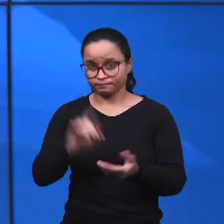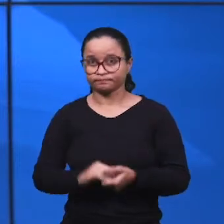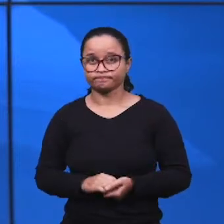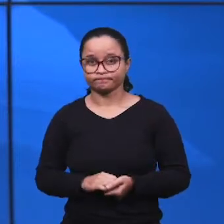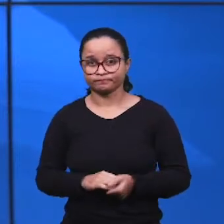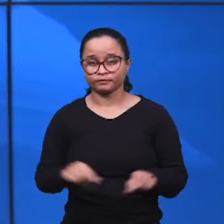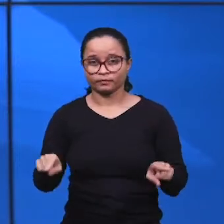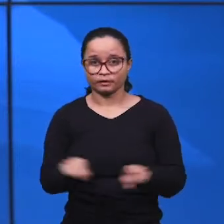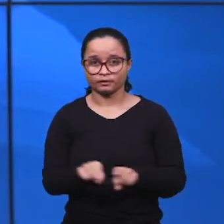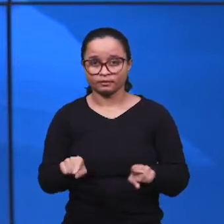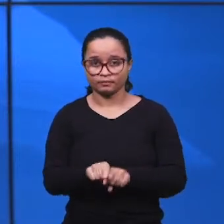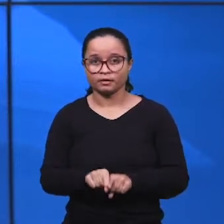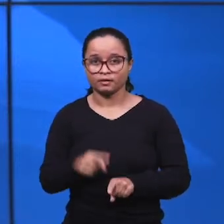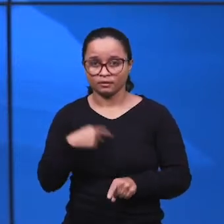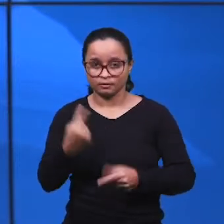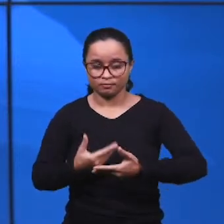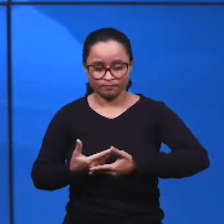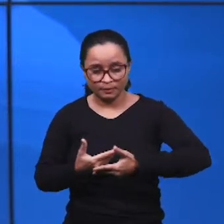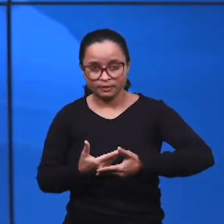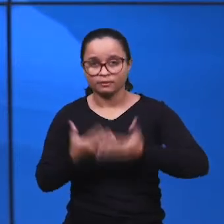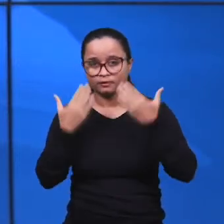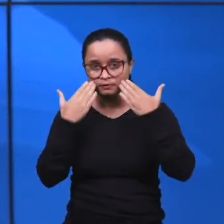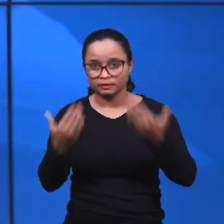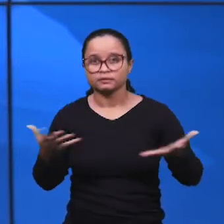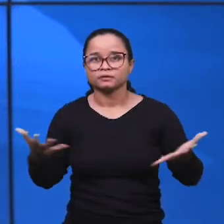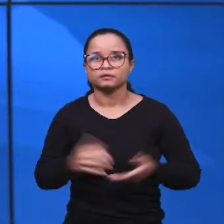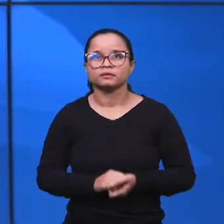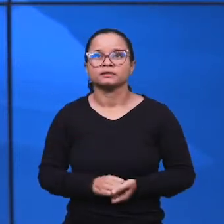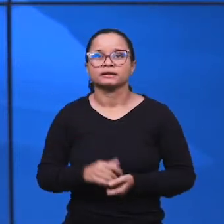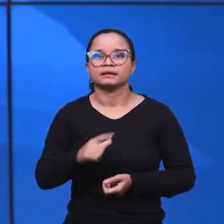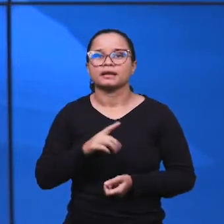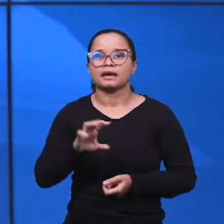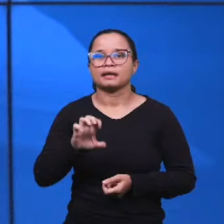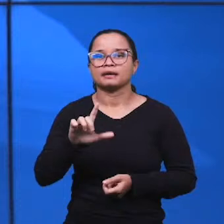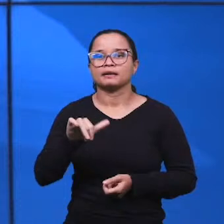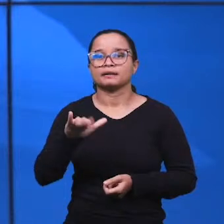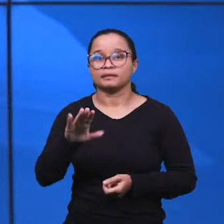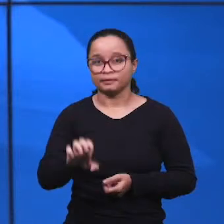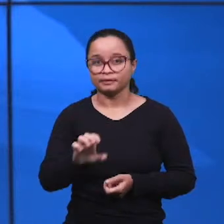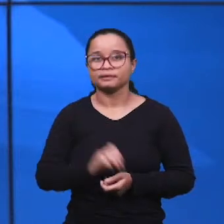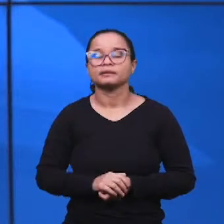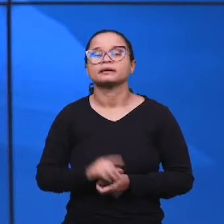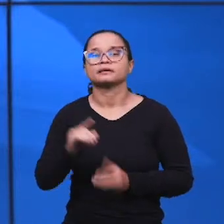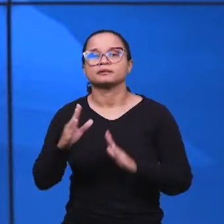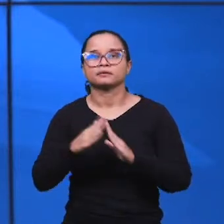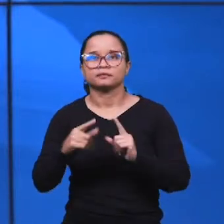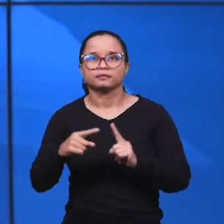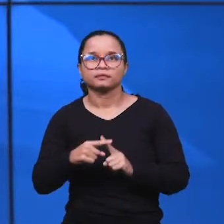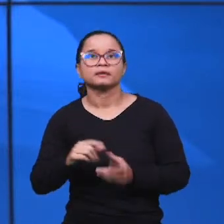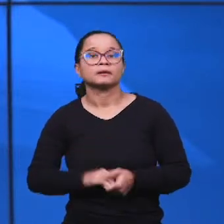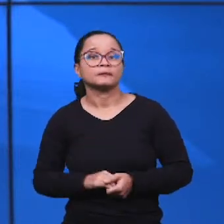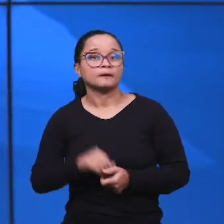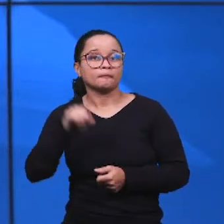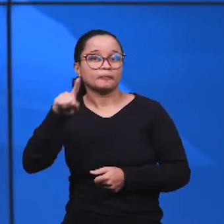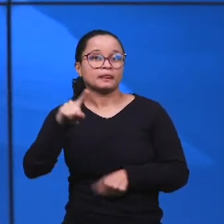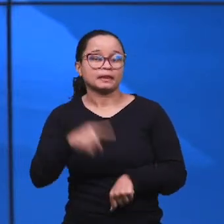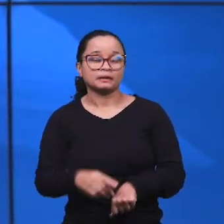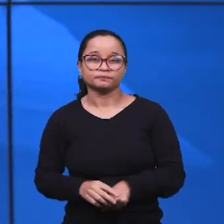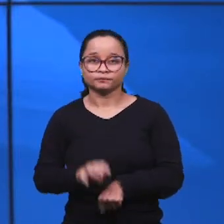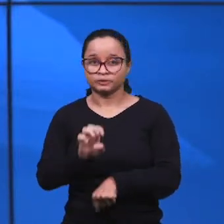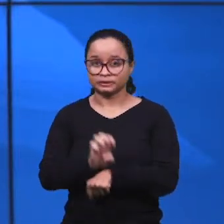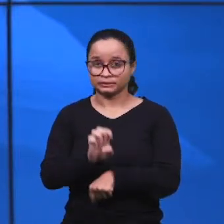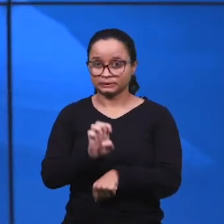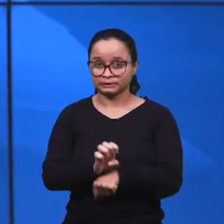bebês que vão ser apresentados hoje, primeiramente nós temos a Elaine Ribeiro, é da nossa igreja em Cacoal, lá no estado de